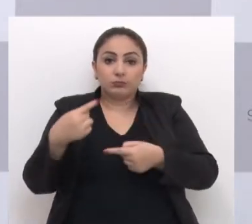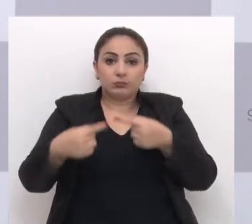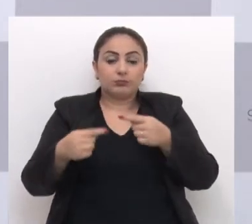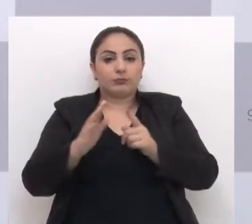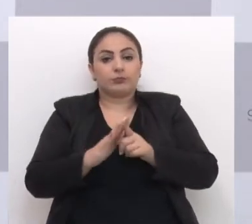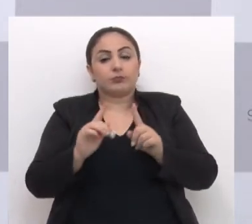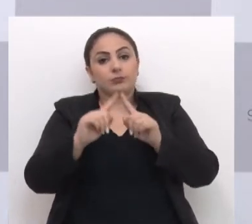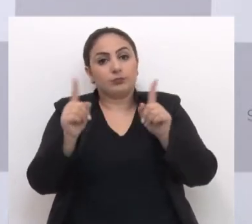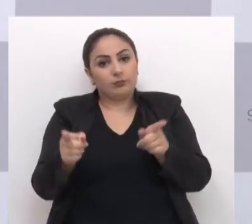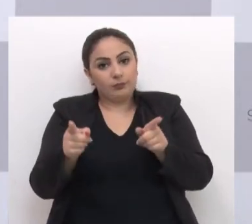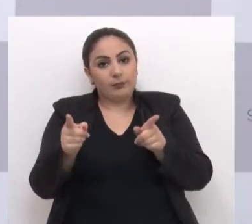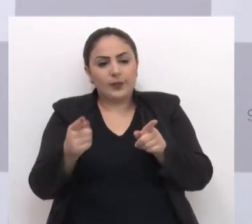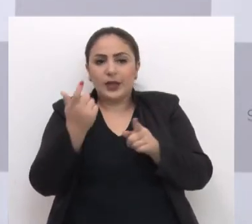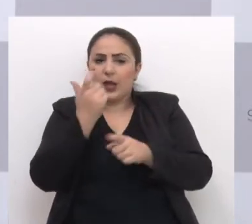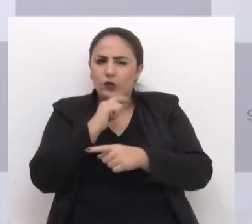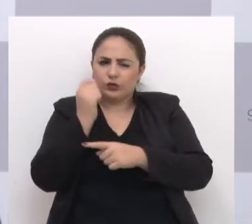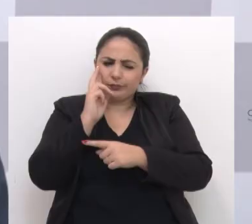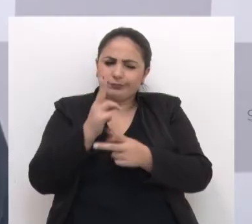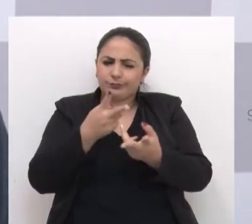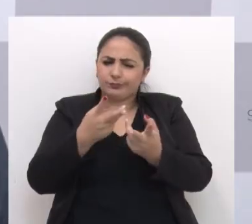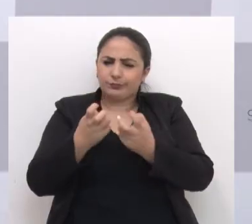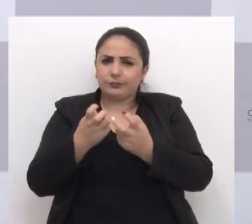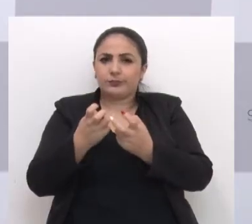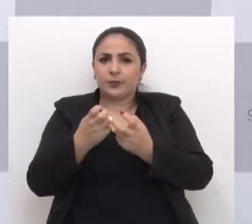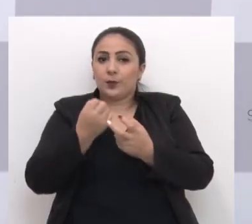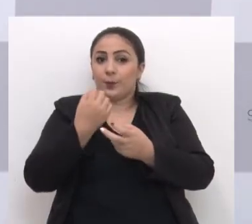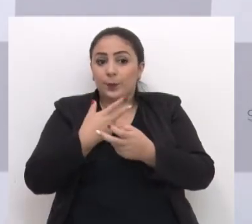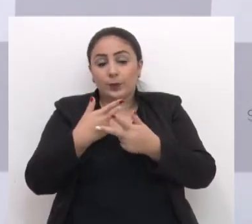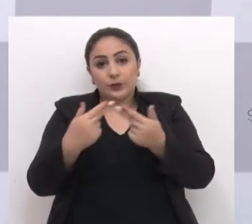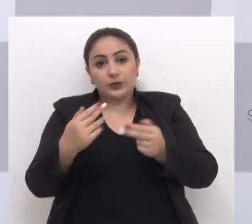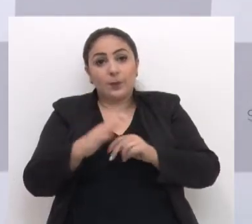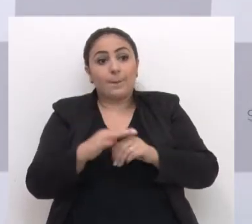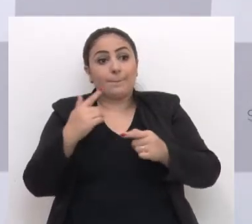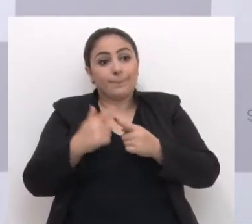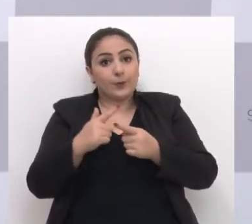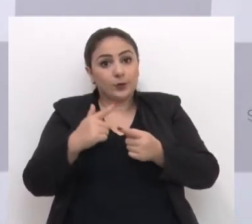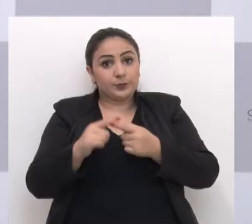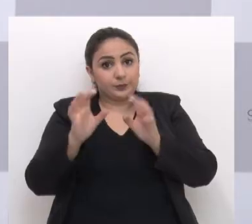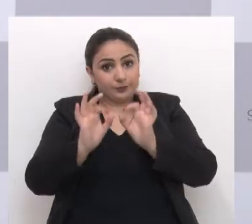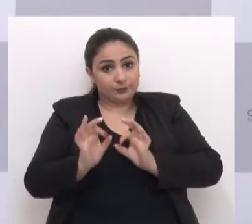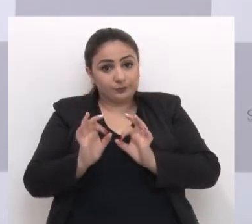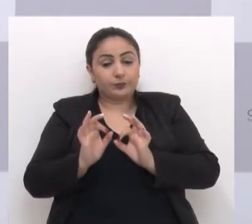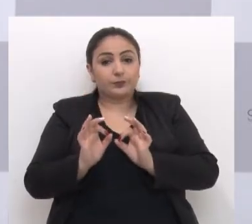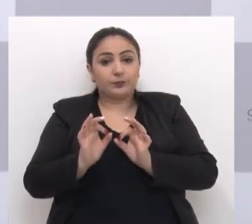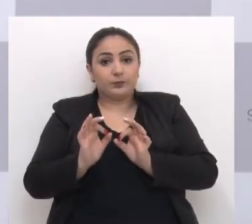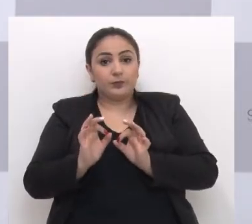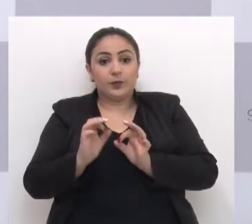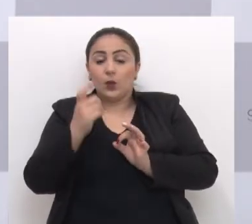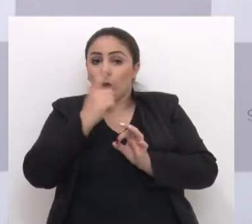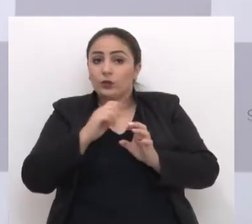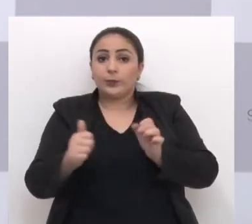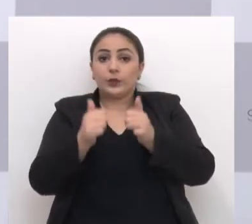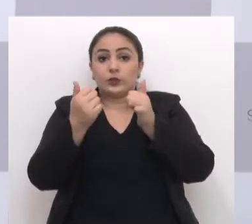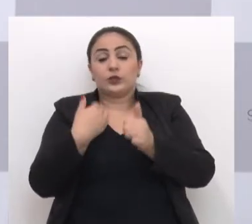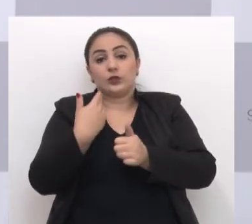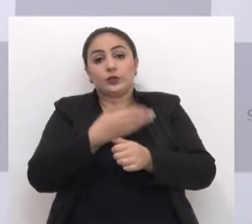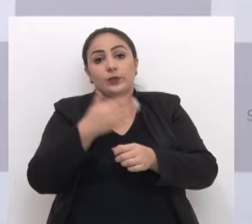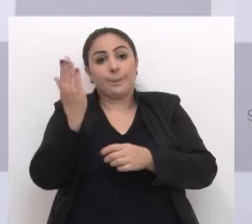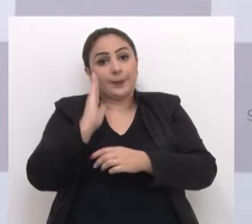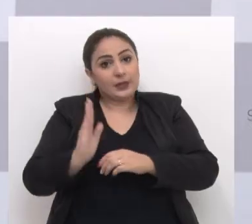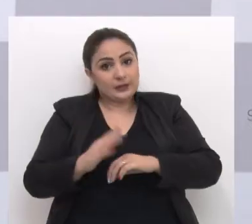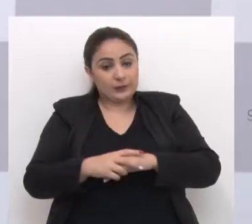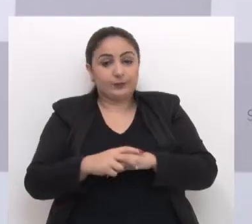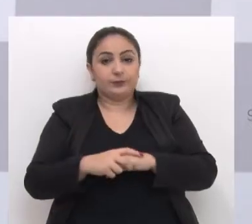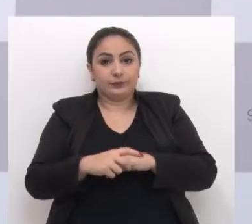discutida, mas pelo que eu vejo assim, com bons olhos, que é um projeto que realmente ele vem para melhorar o nosso